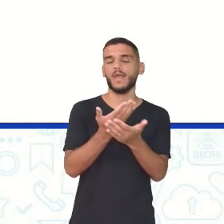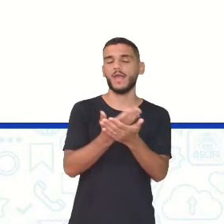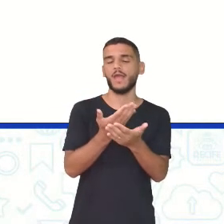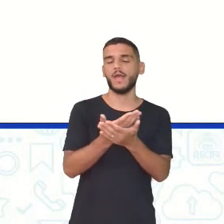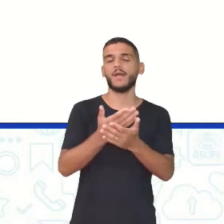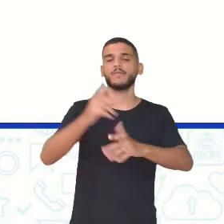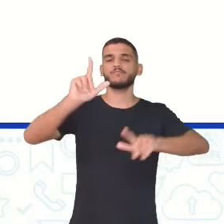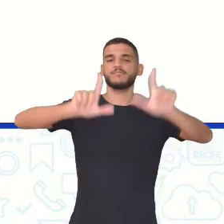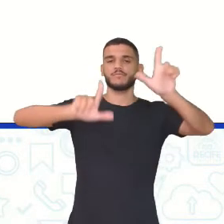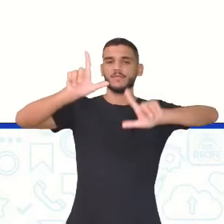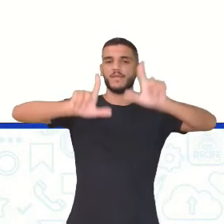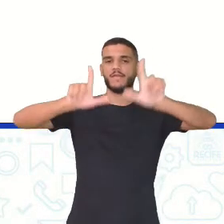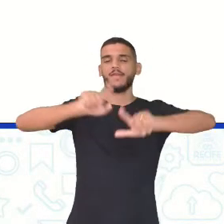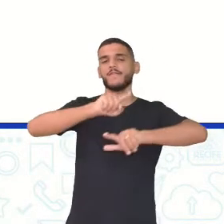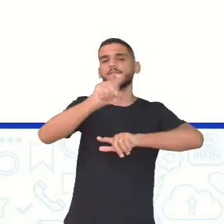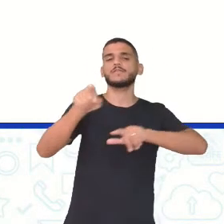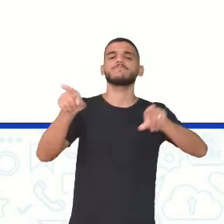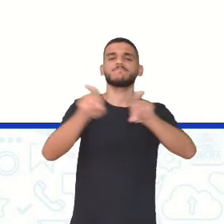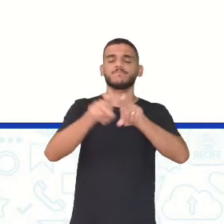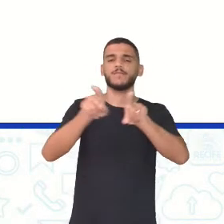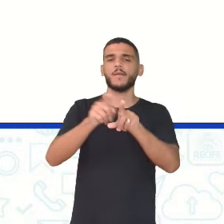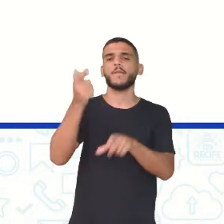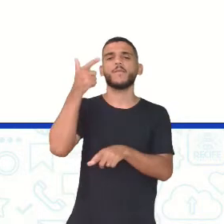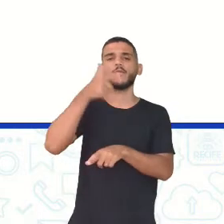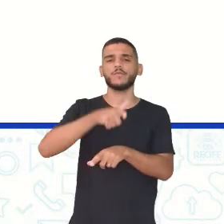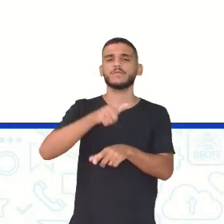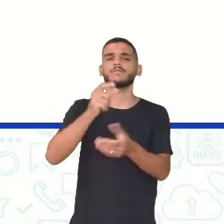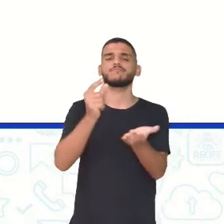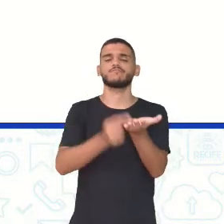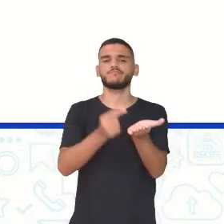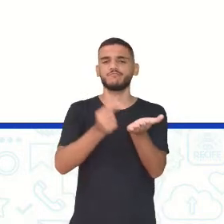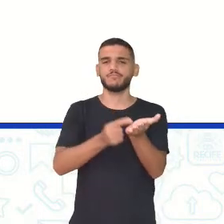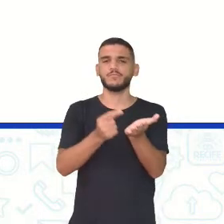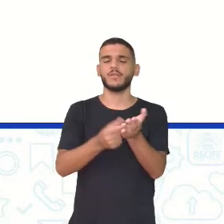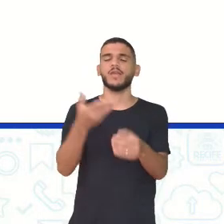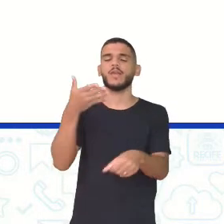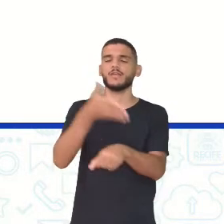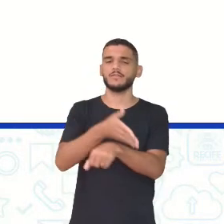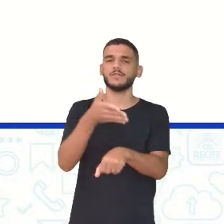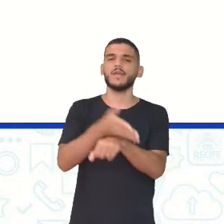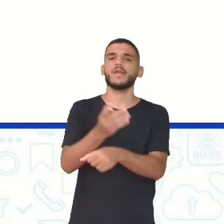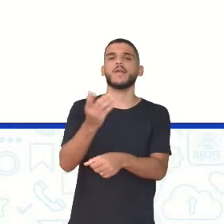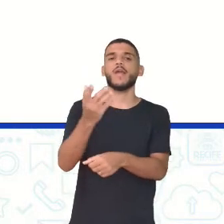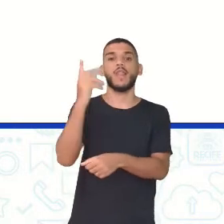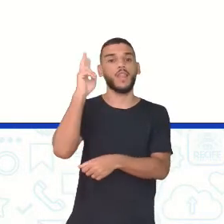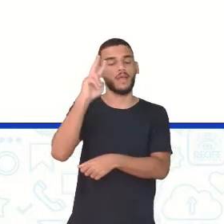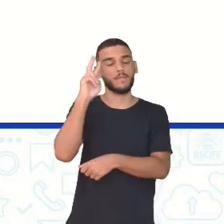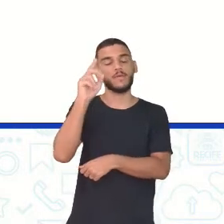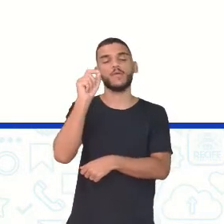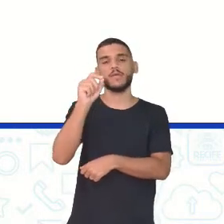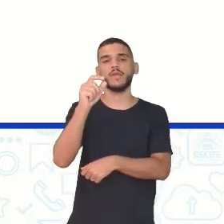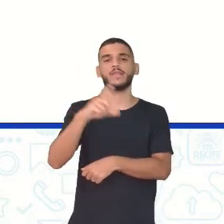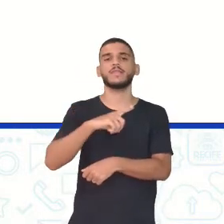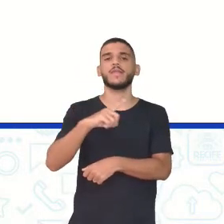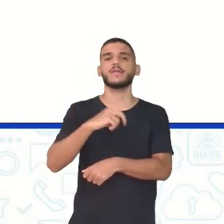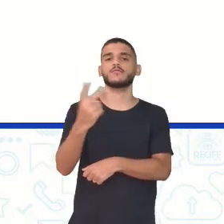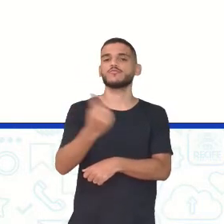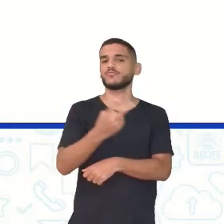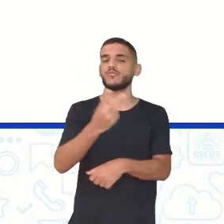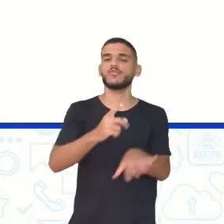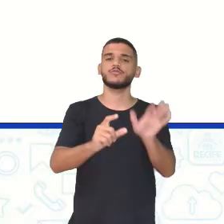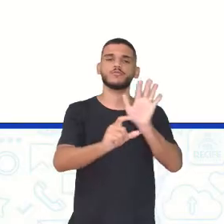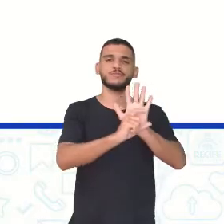que vocês também podem ver através do aplicativo. Lembrando que o aplicativo vai ter que baixar através de 2 QR Codes. Vocês têm aí